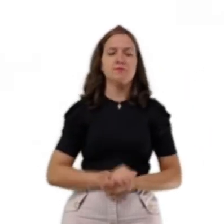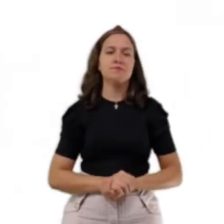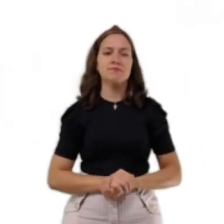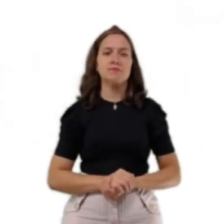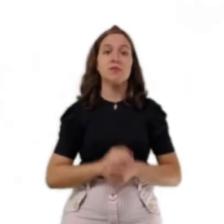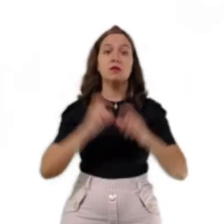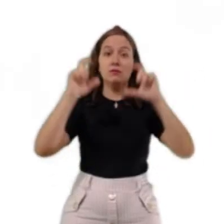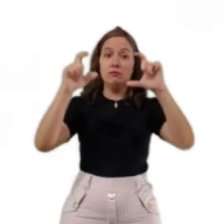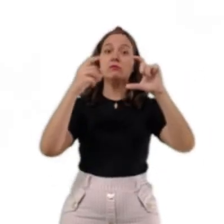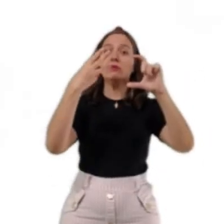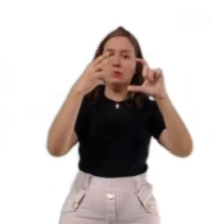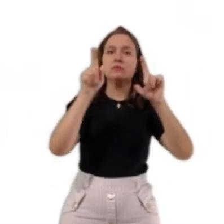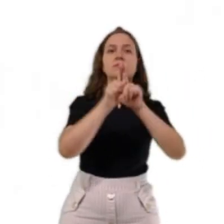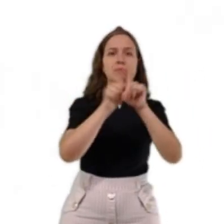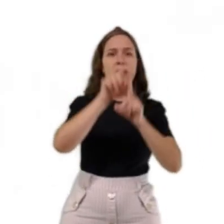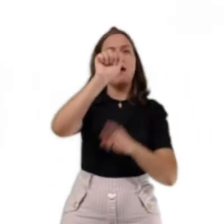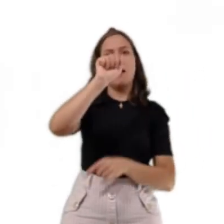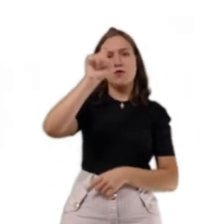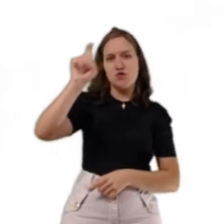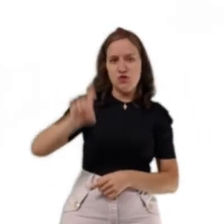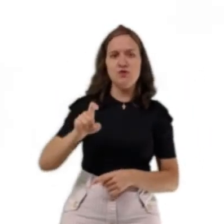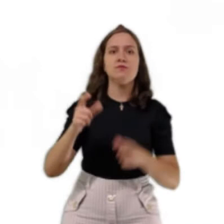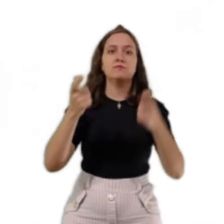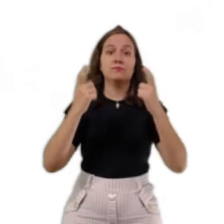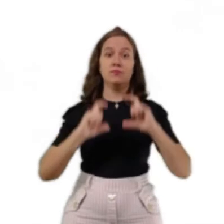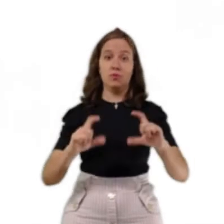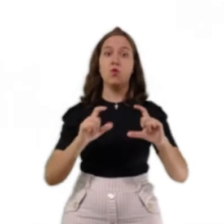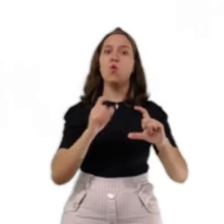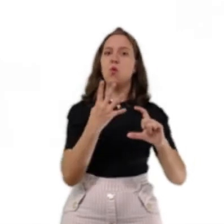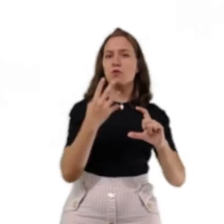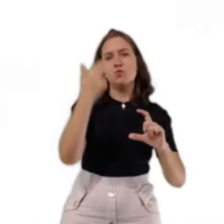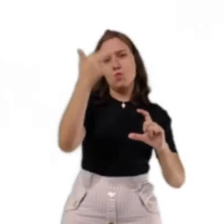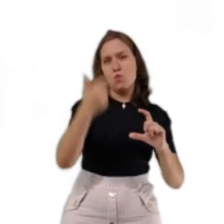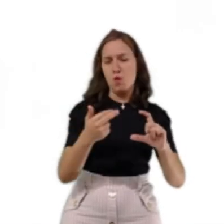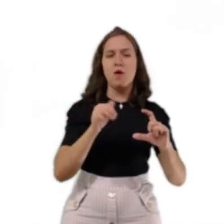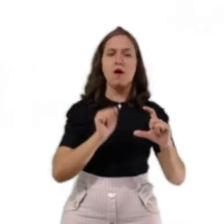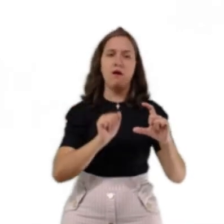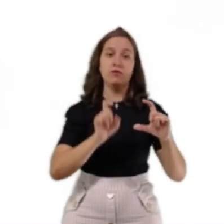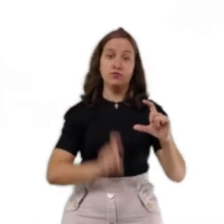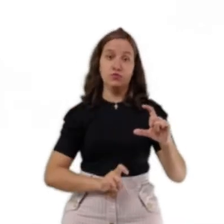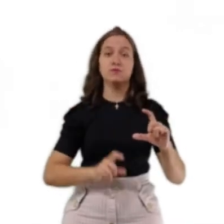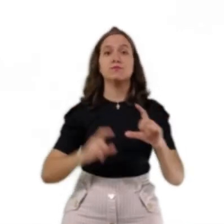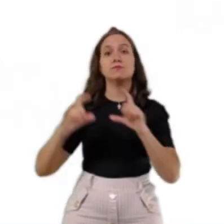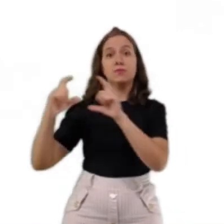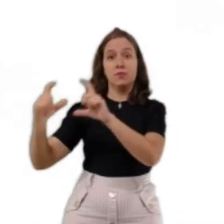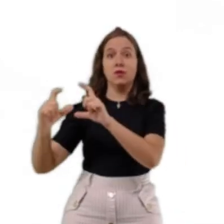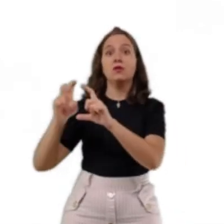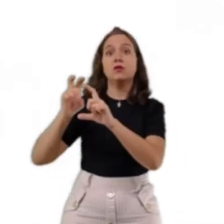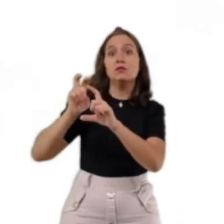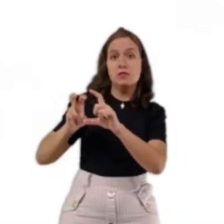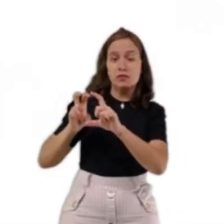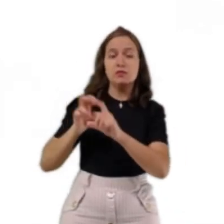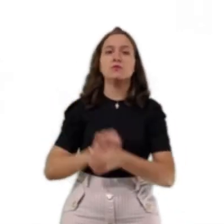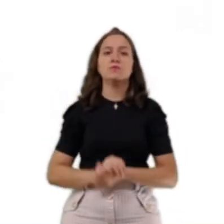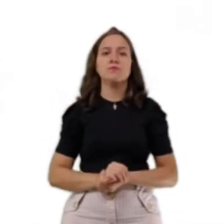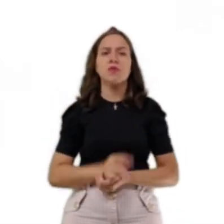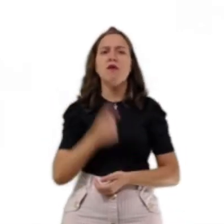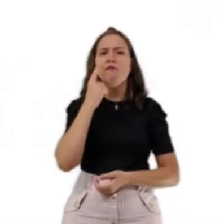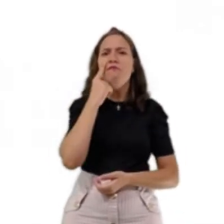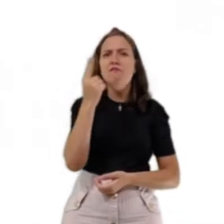3 a área da figura 4 também a x e vocês podem perceber que a figura dois três e quatro